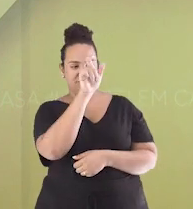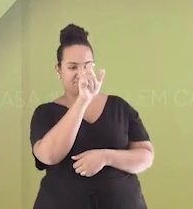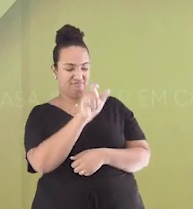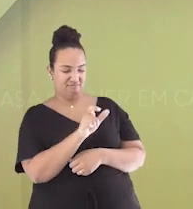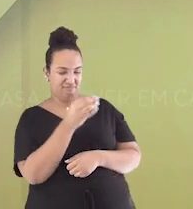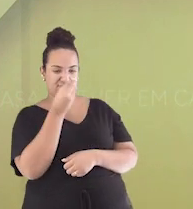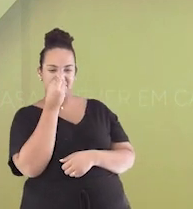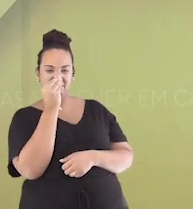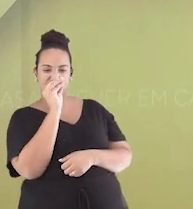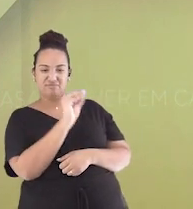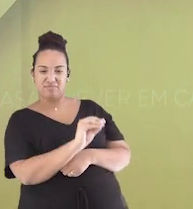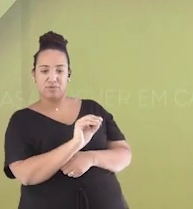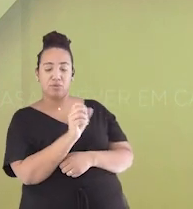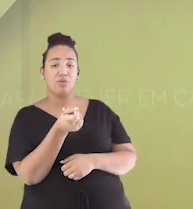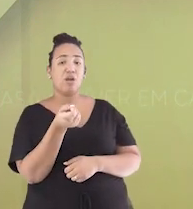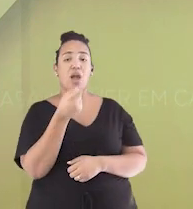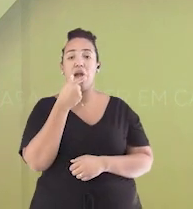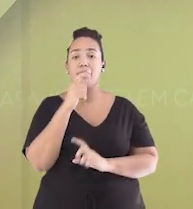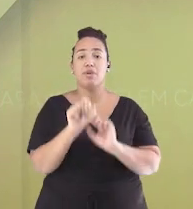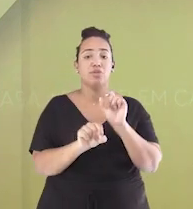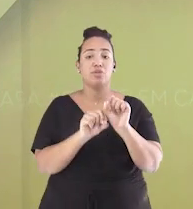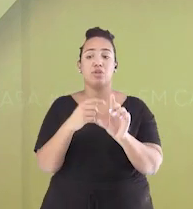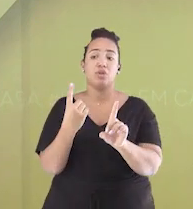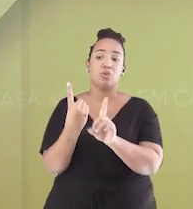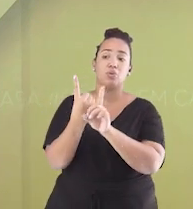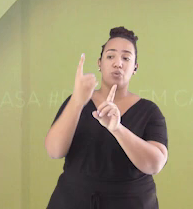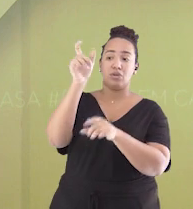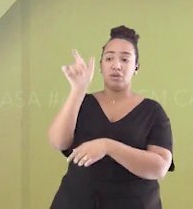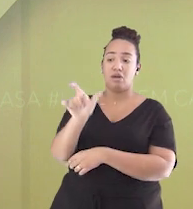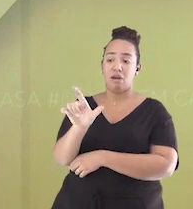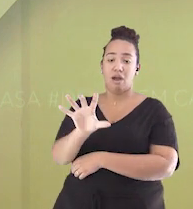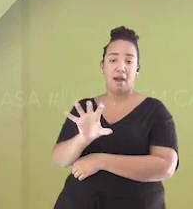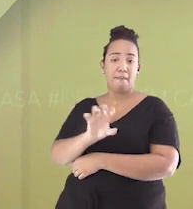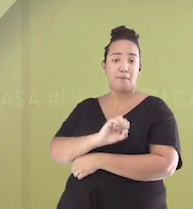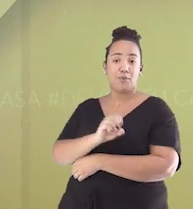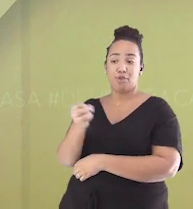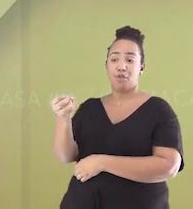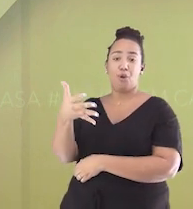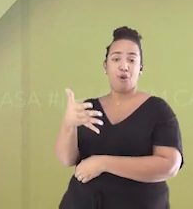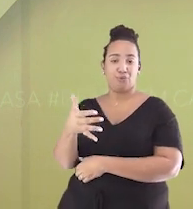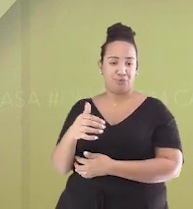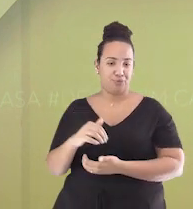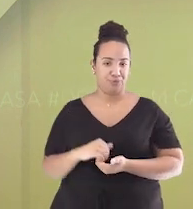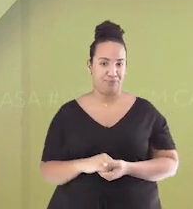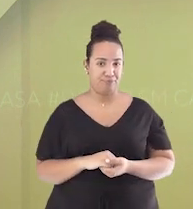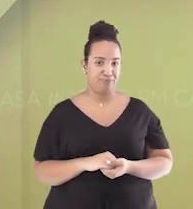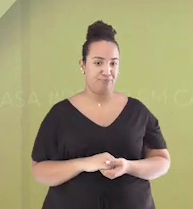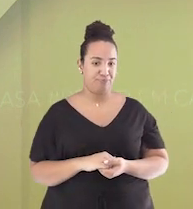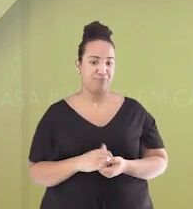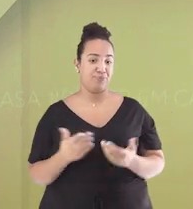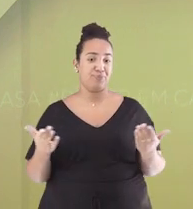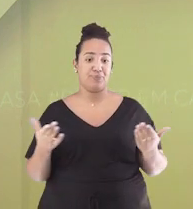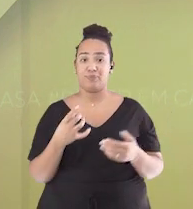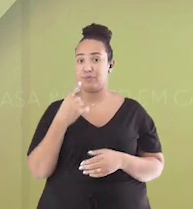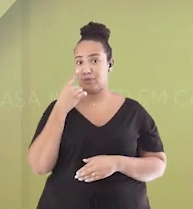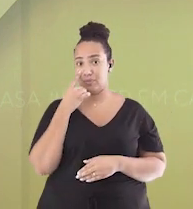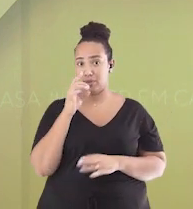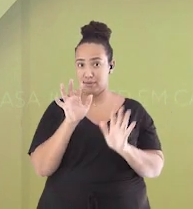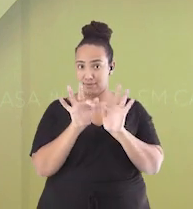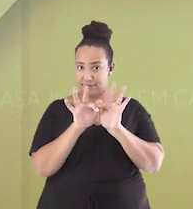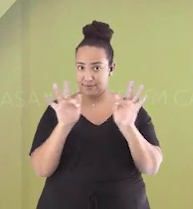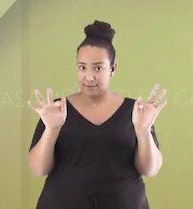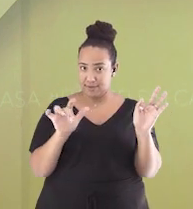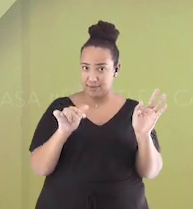o remédio era arrumar um novo amor em outros lugares. Agora vamos para o trecho.